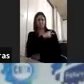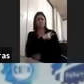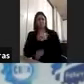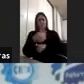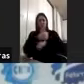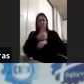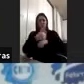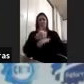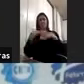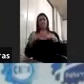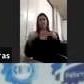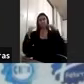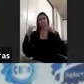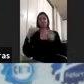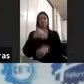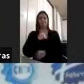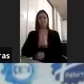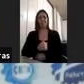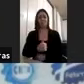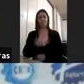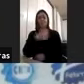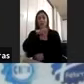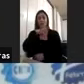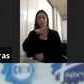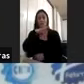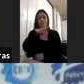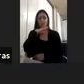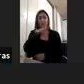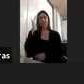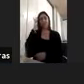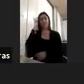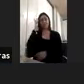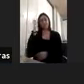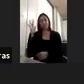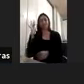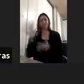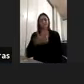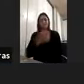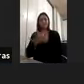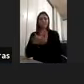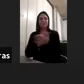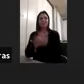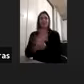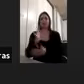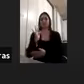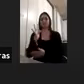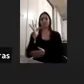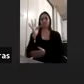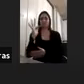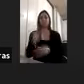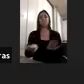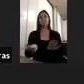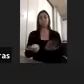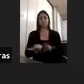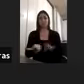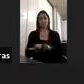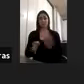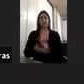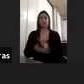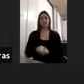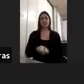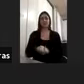dirigentes que estão lá, eles realmente estão desorientados. Assim, essa nova